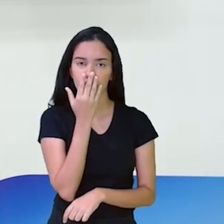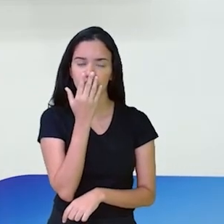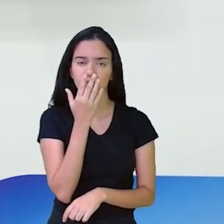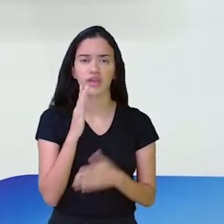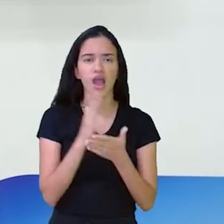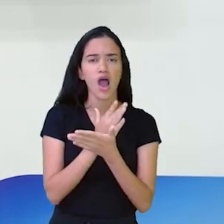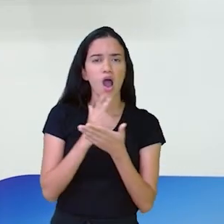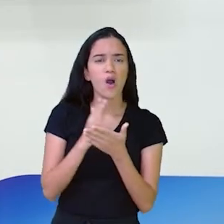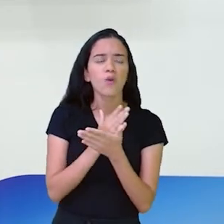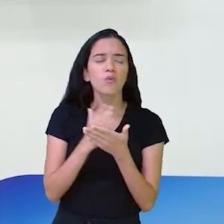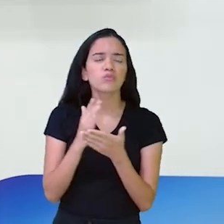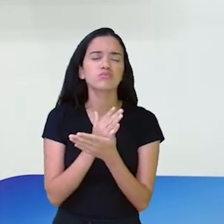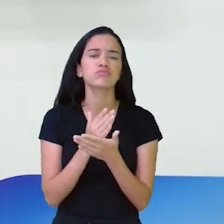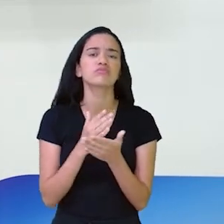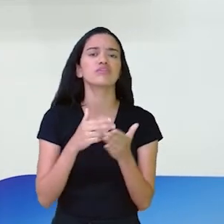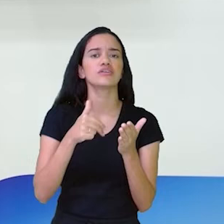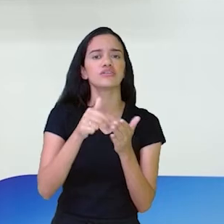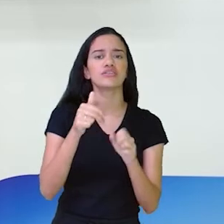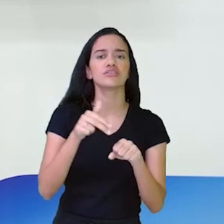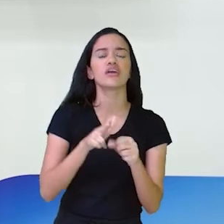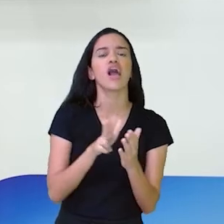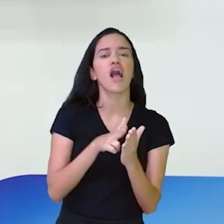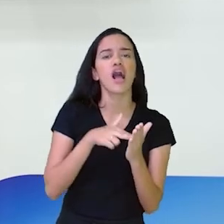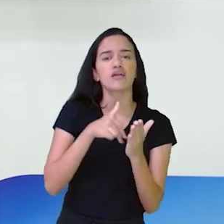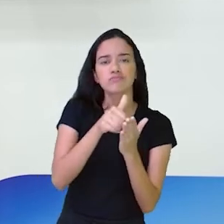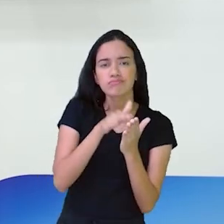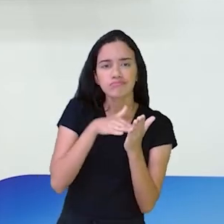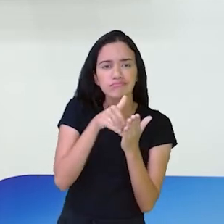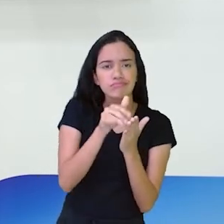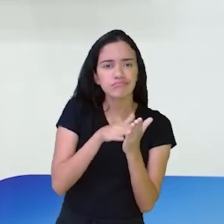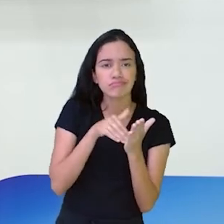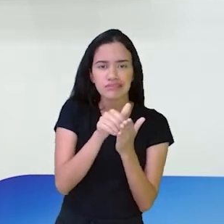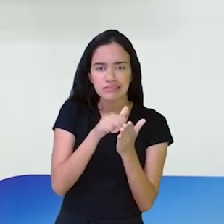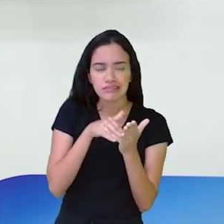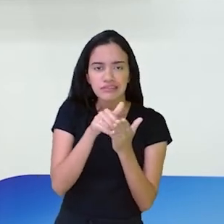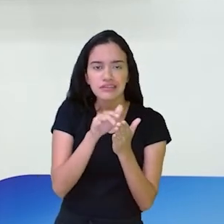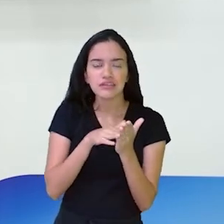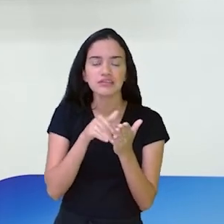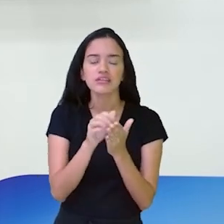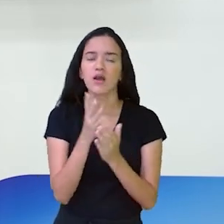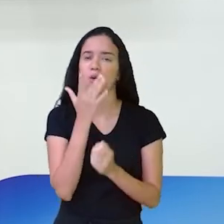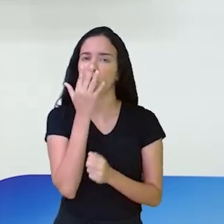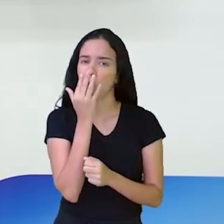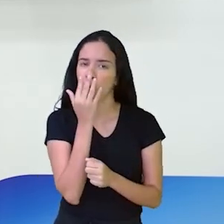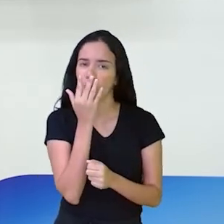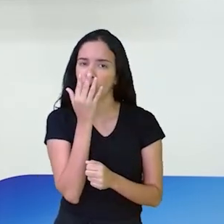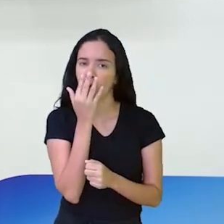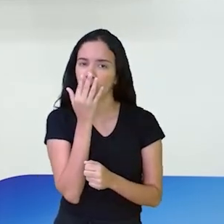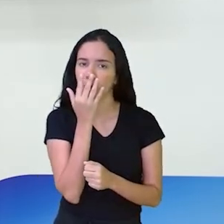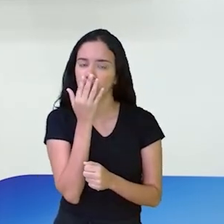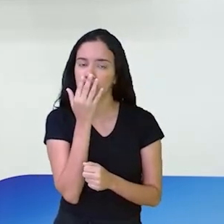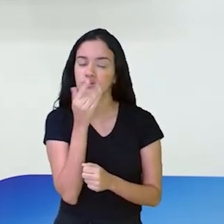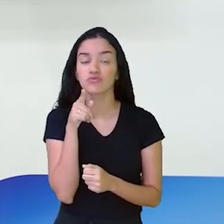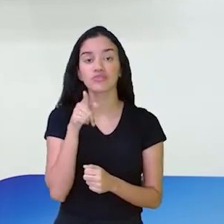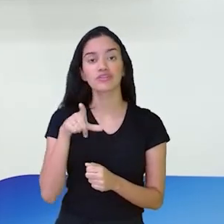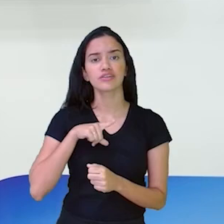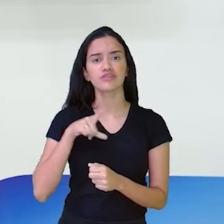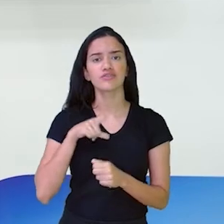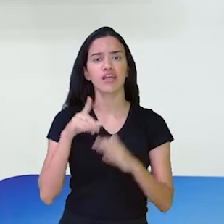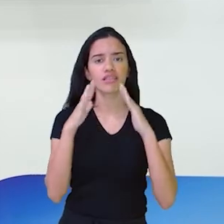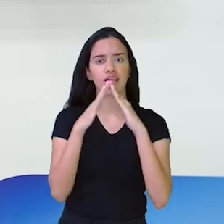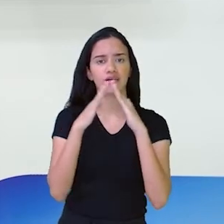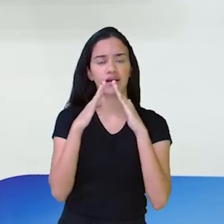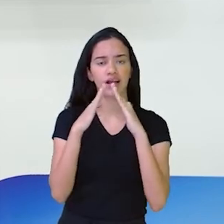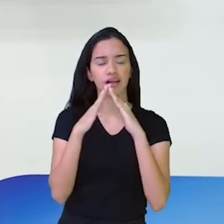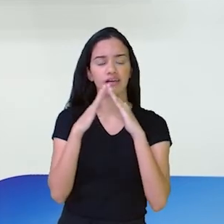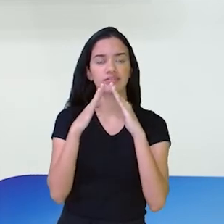Algumas tintas guache. Quanto mais cores você tiver na sua casa, melhor, tá? Eu peguei aqui 4 cores,